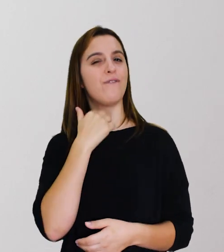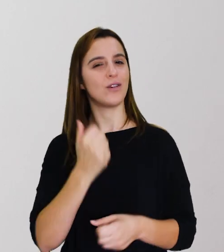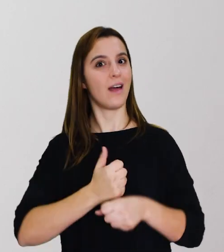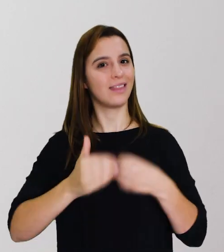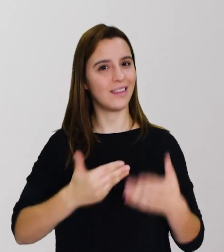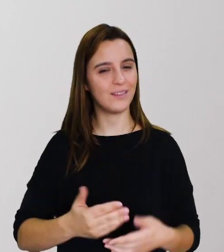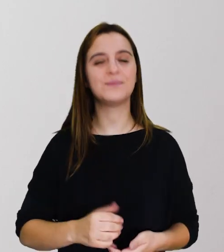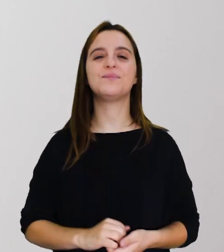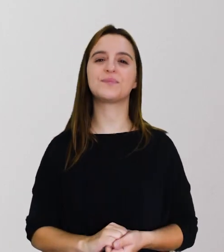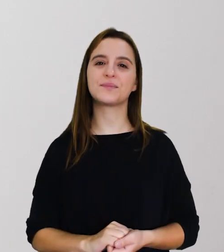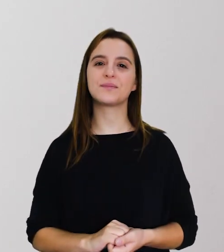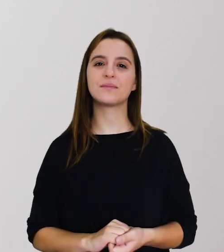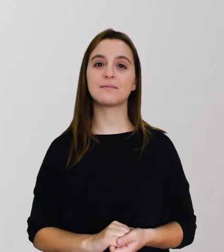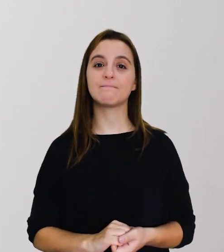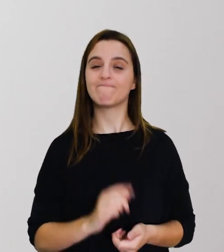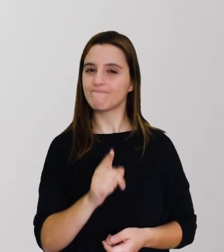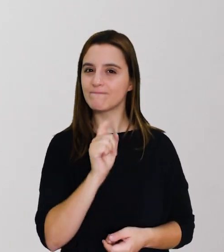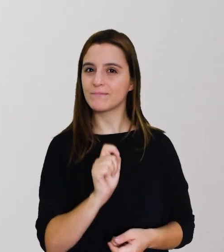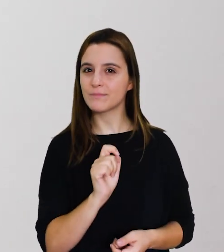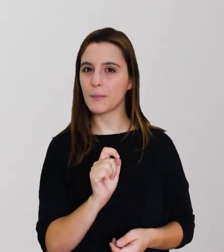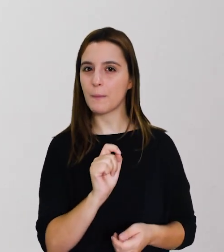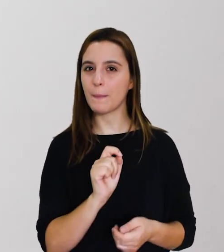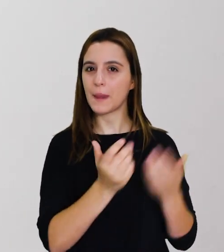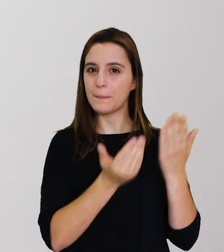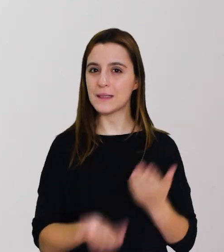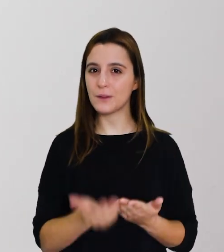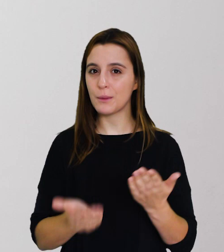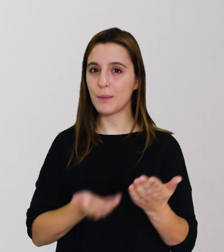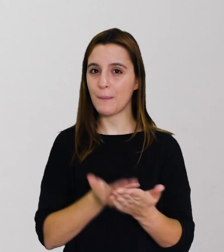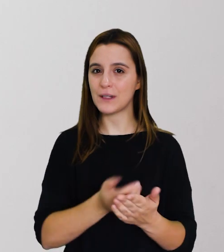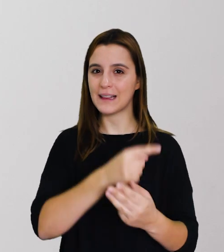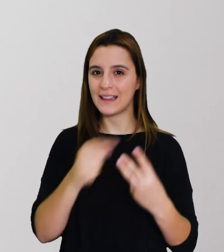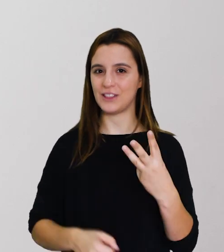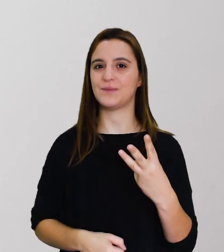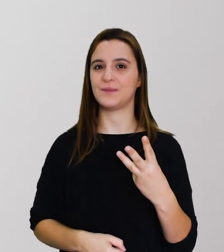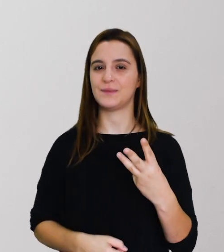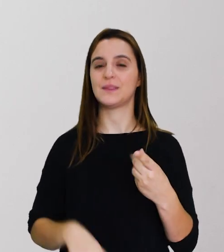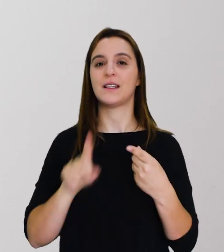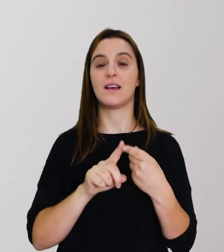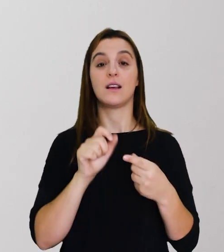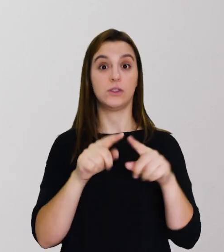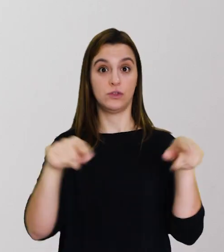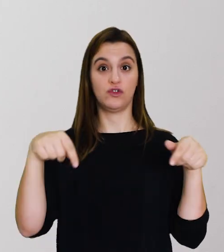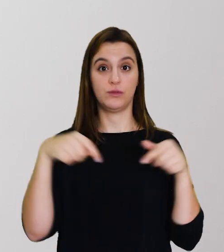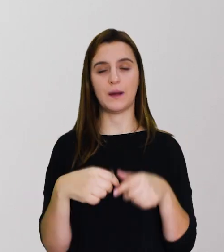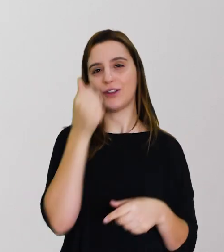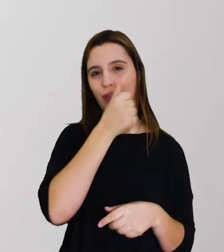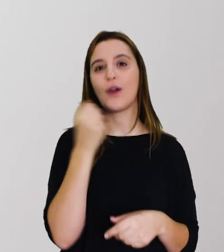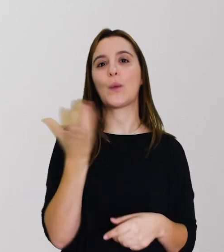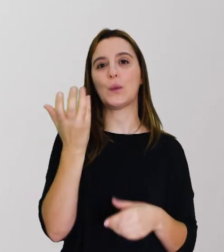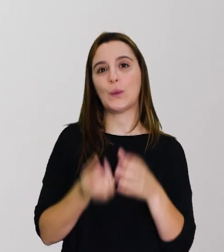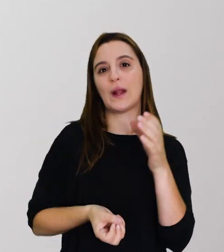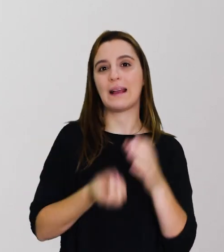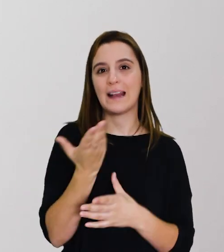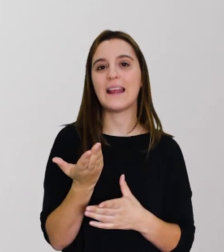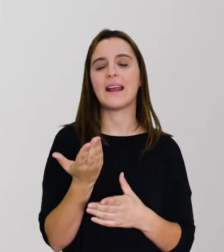ativa. Para isso, apresento-vos três propostas. A criação de espaços de lazer e